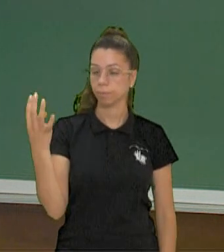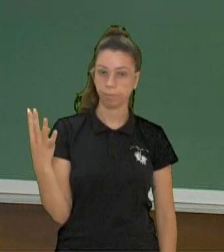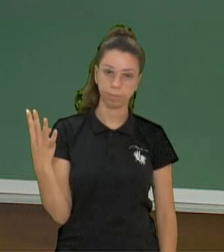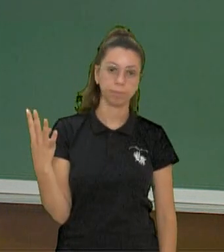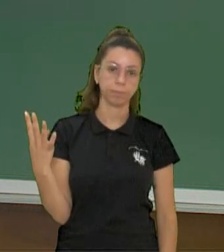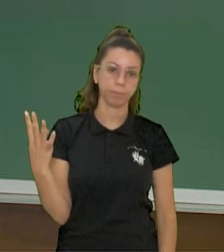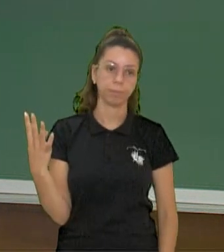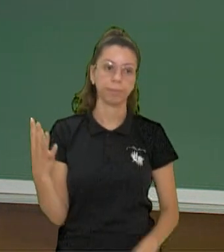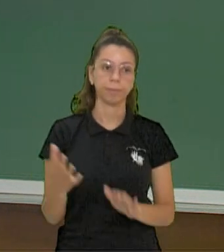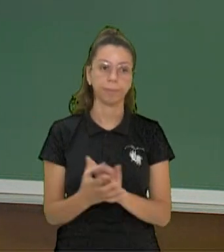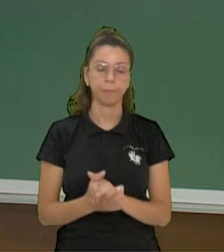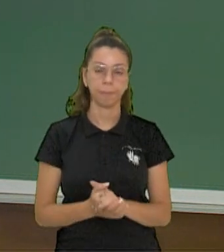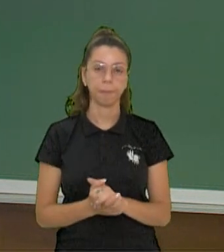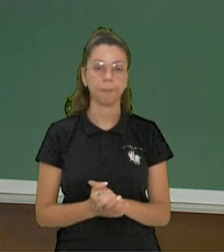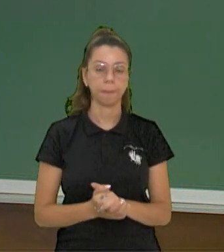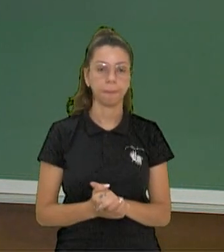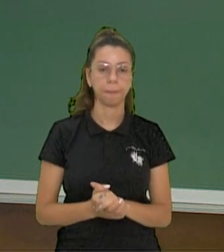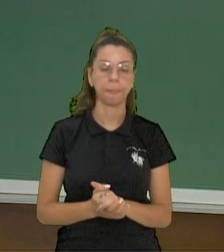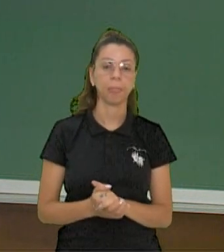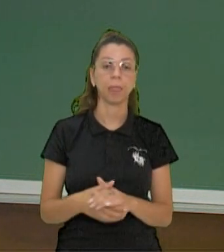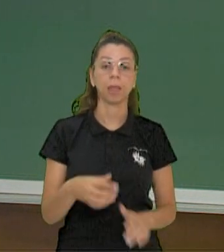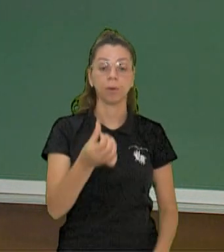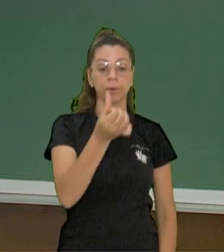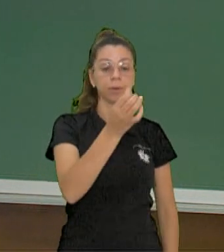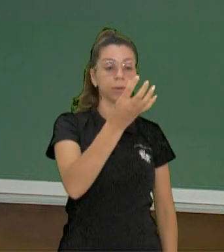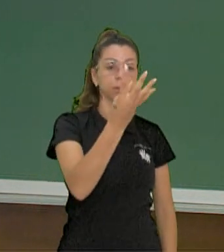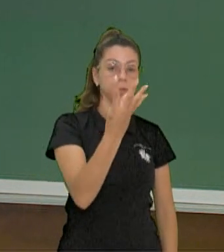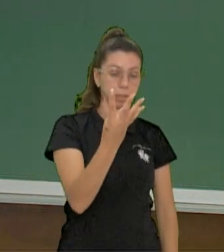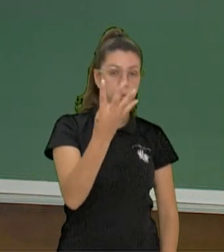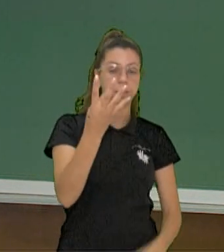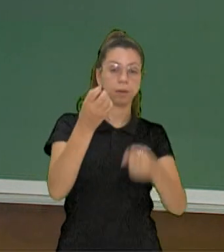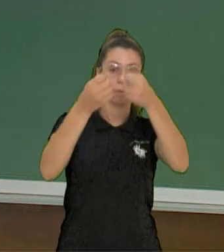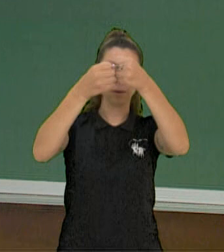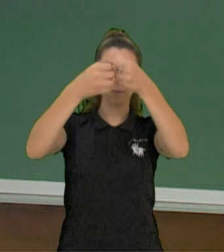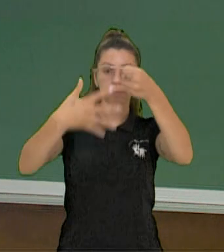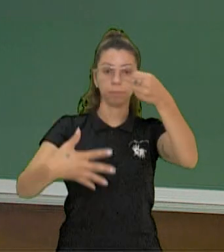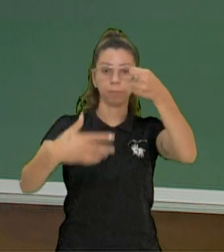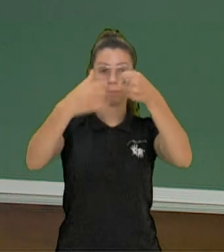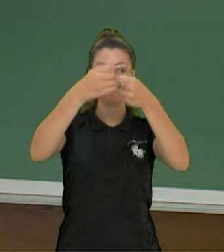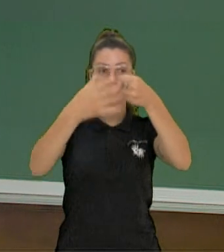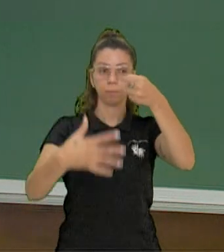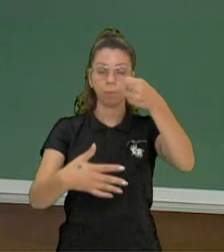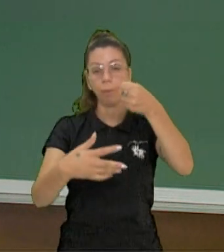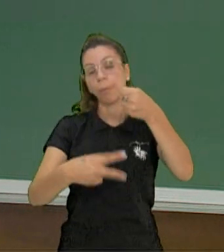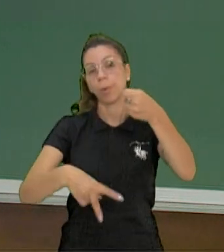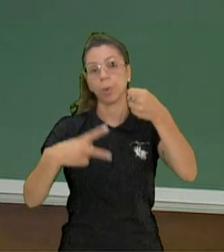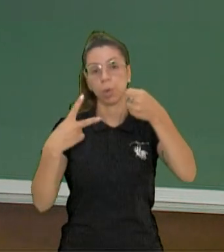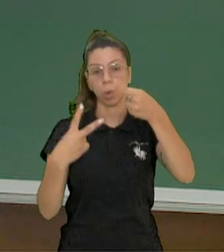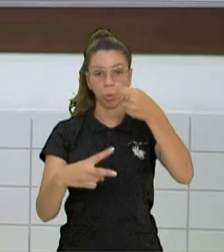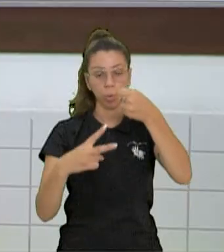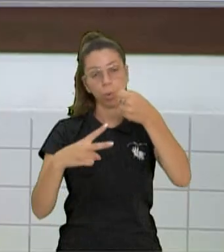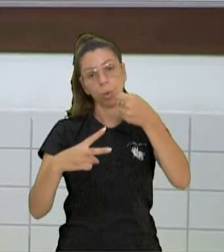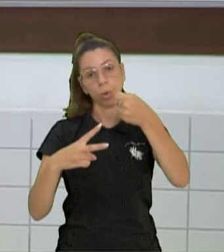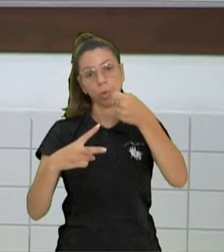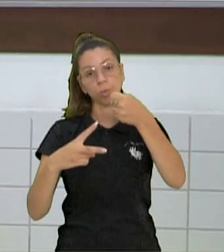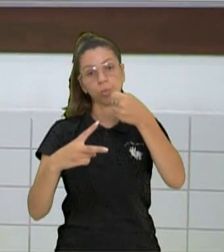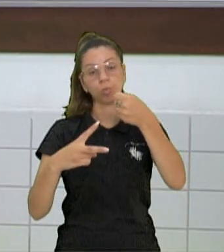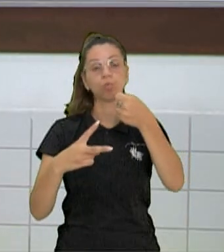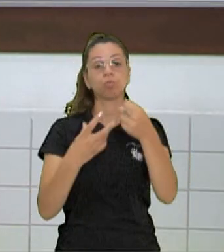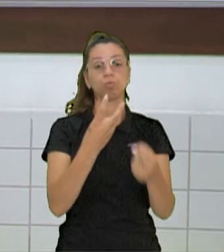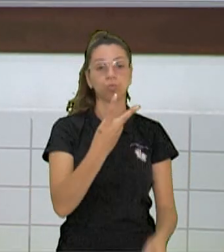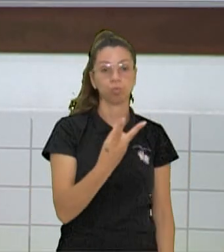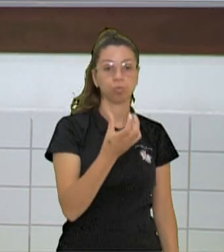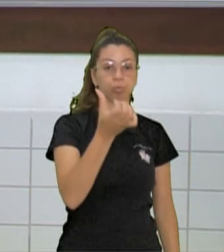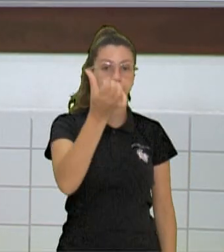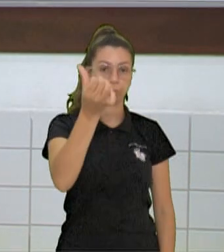64, escrevendo, decompondo, né, por 2, por fator 2, o 64 pode ser escrito como 2 elevado